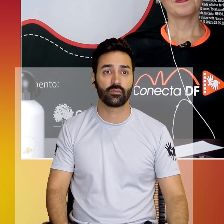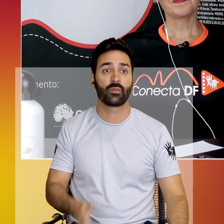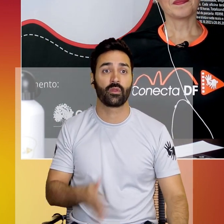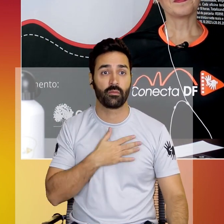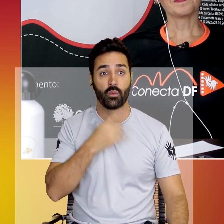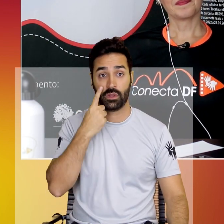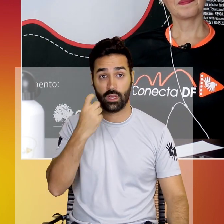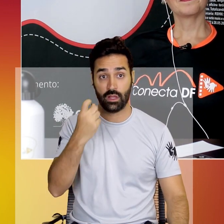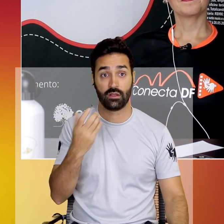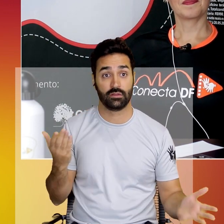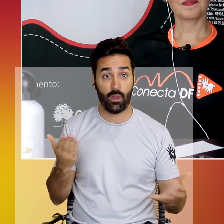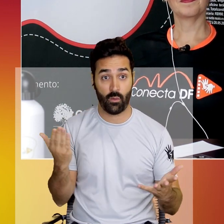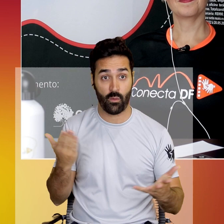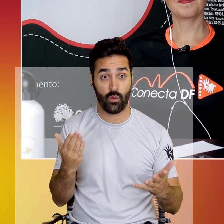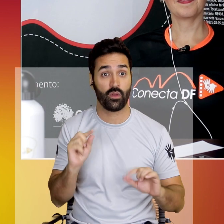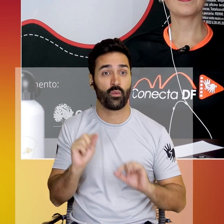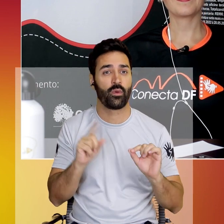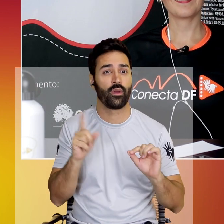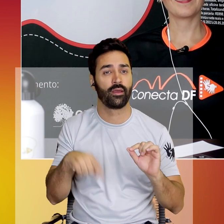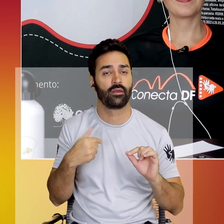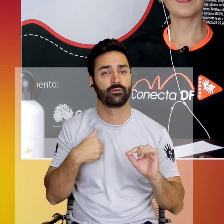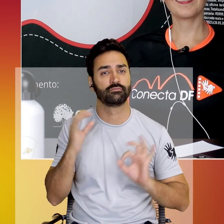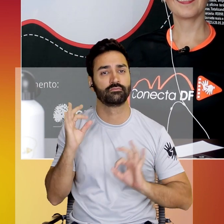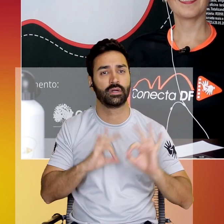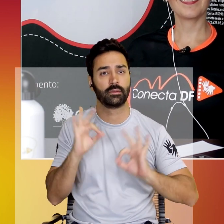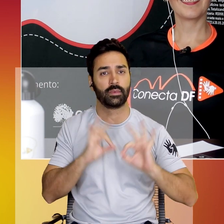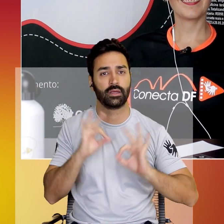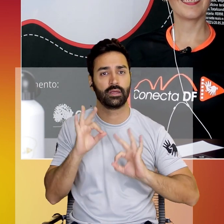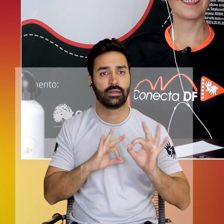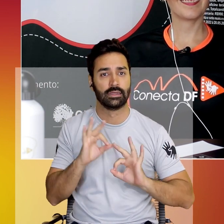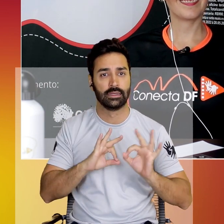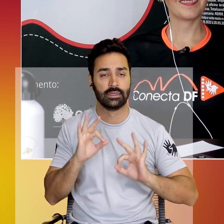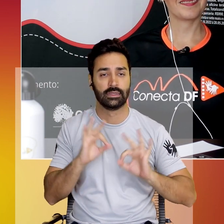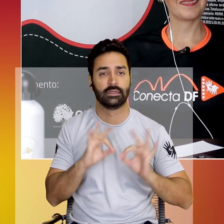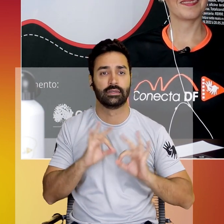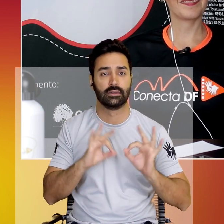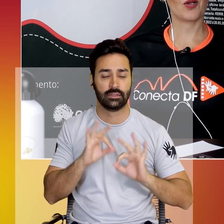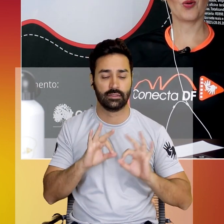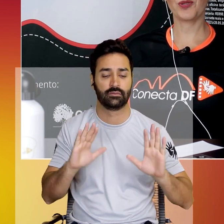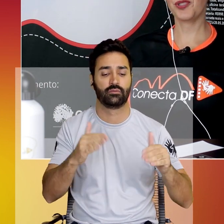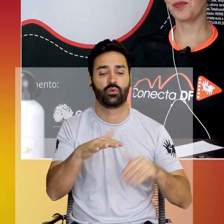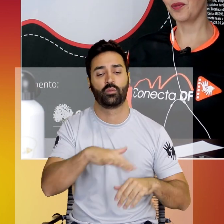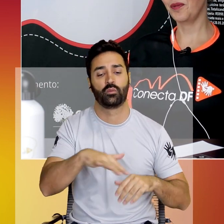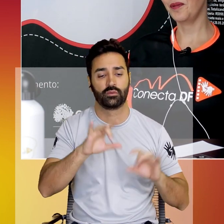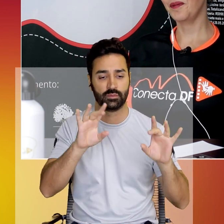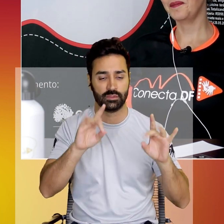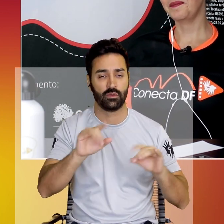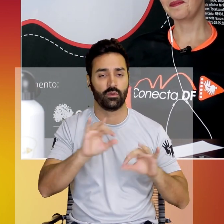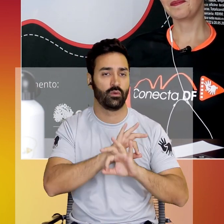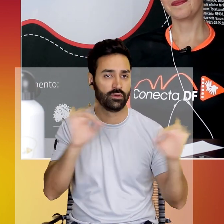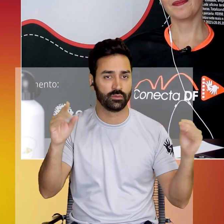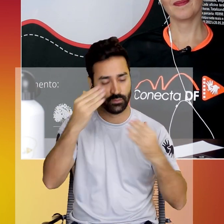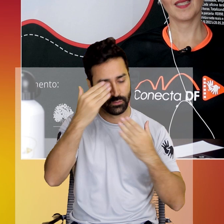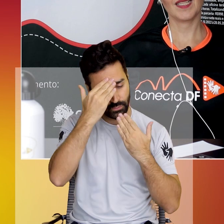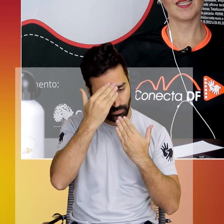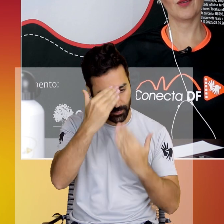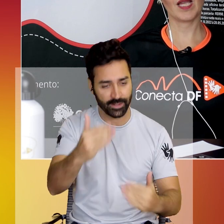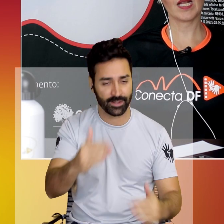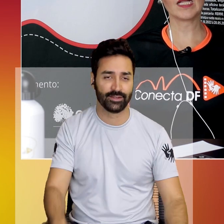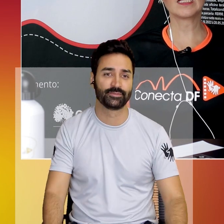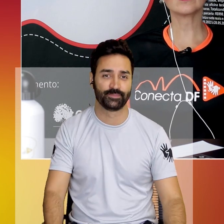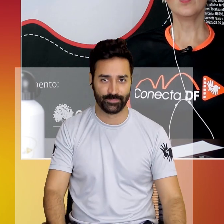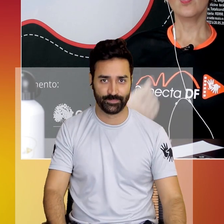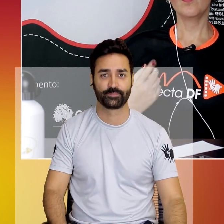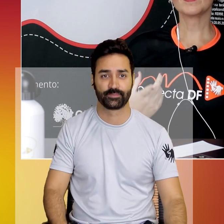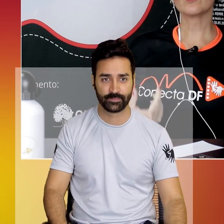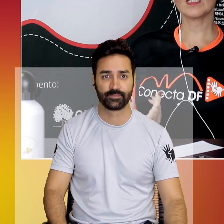me preparar para o público especial. Então, assim, eu agradeço muito. Tem Eu sido que agradeço.